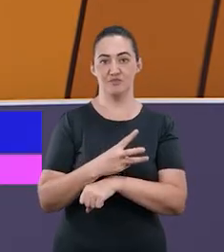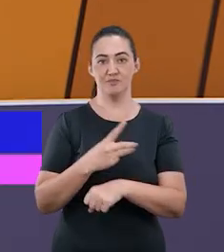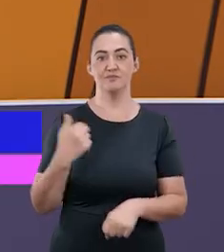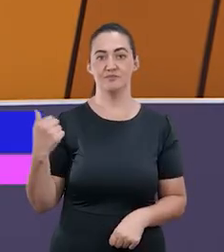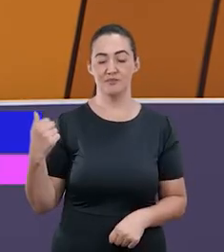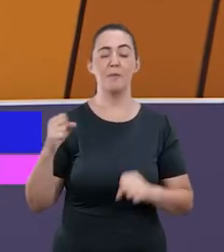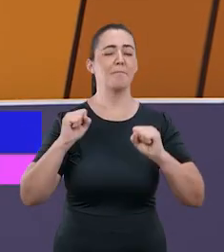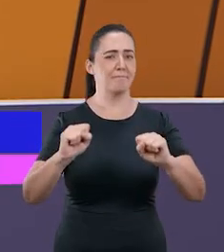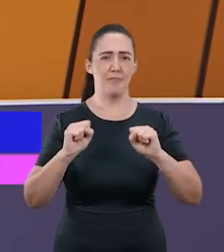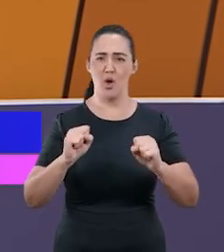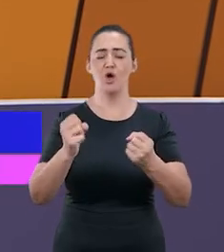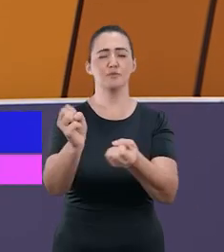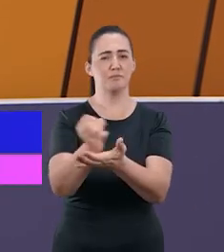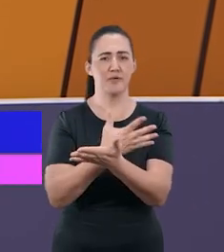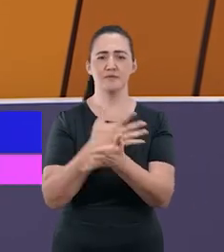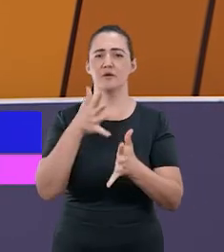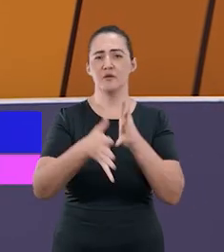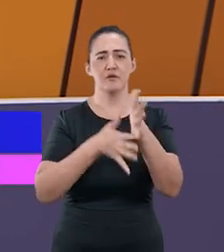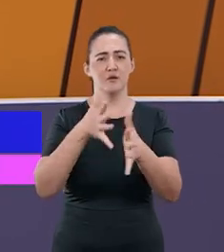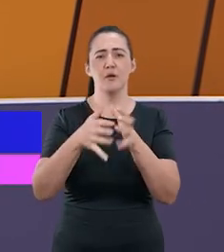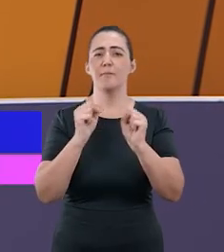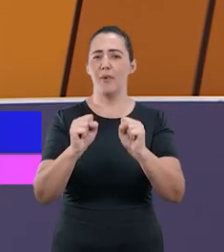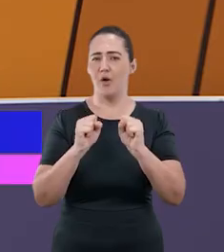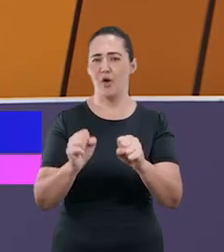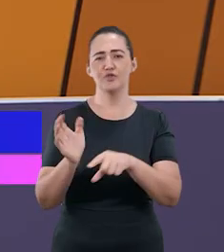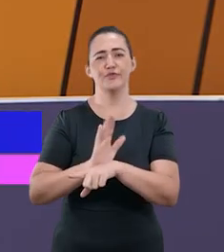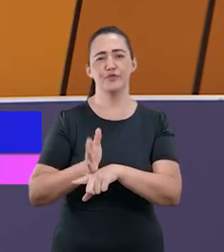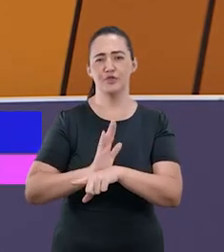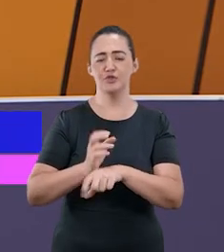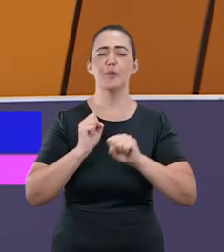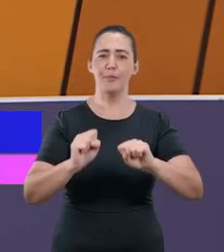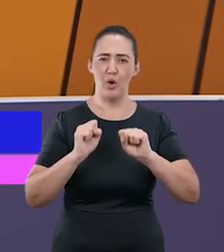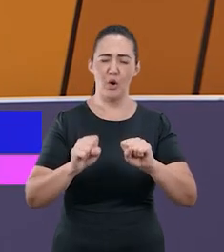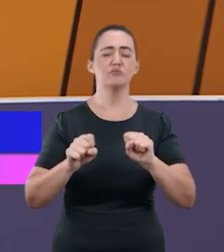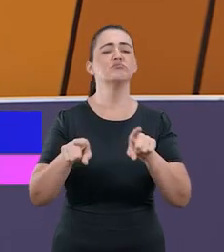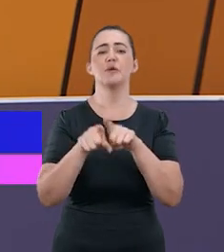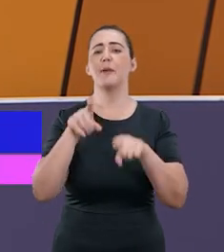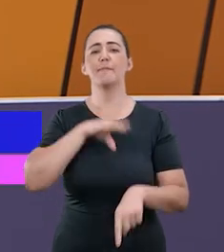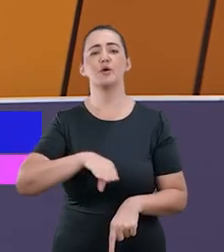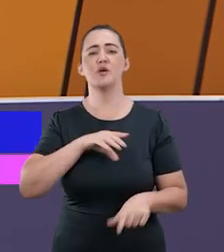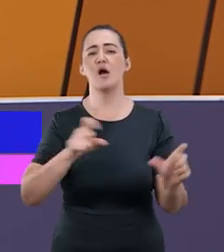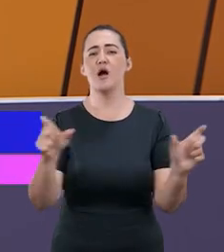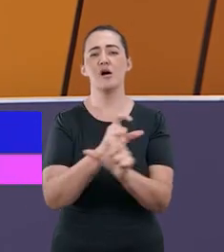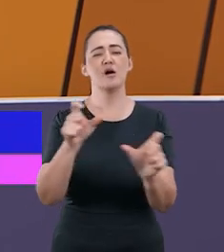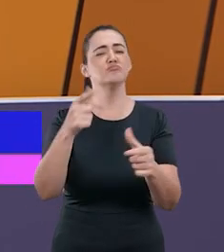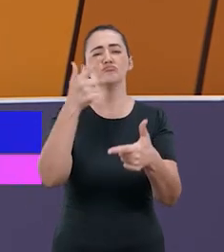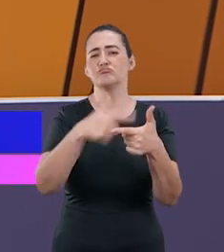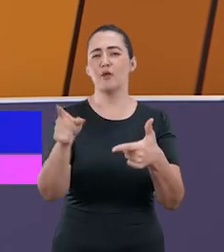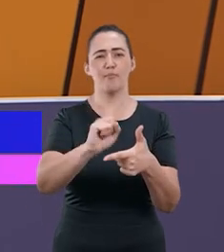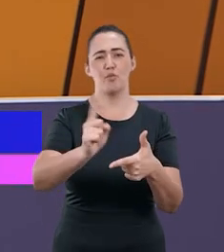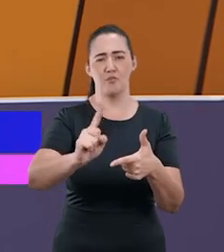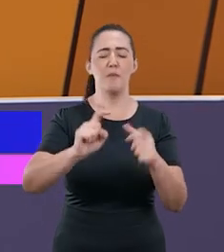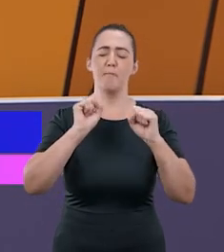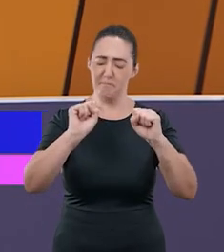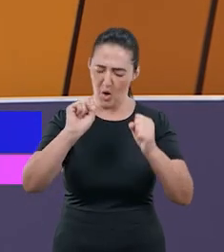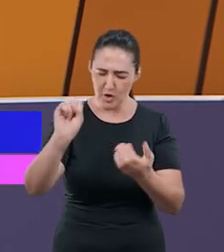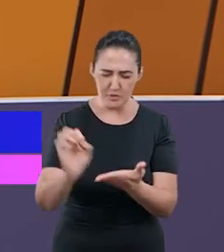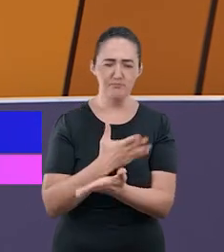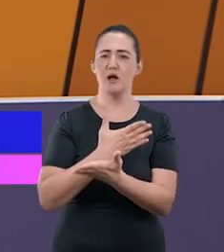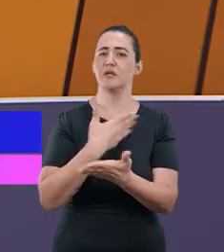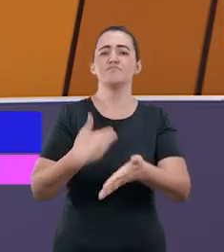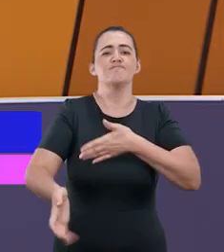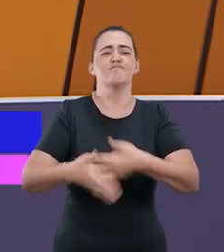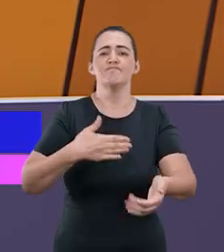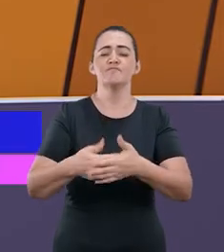falar com a nossa equipe. Eu estou aqui, olhando o WhatsApp, nesse momento, esperando a sua decisão. Esperando